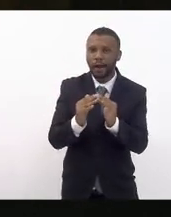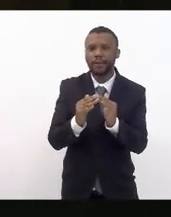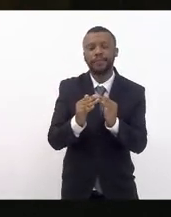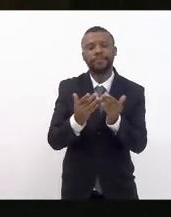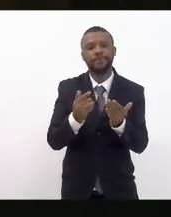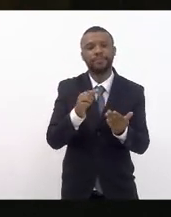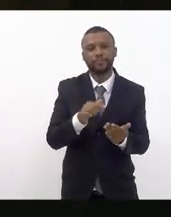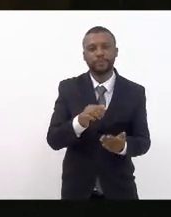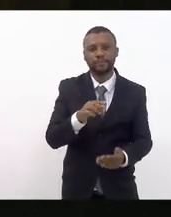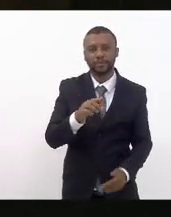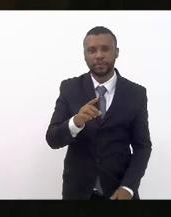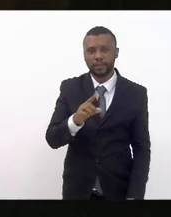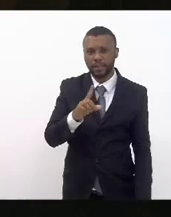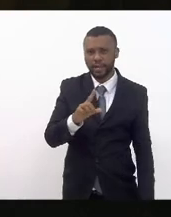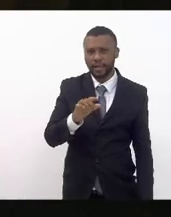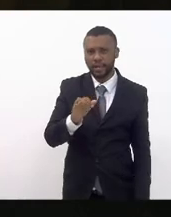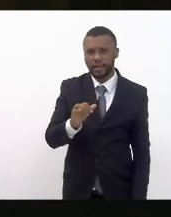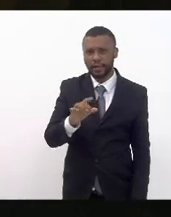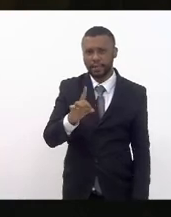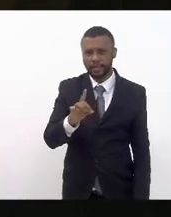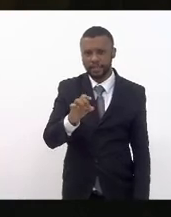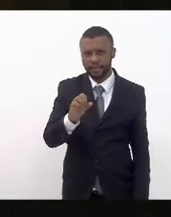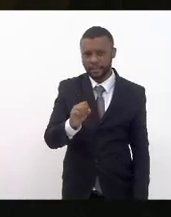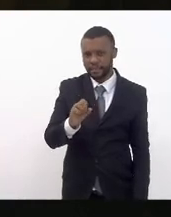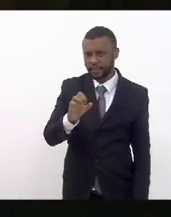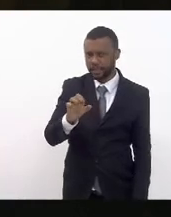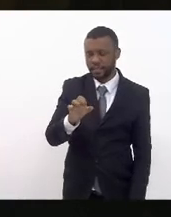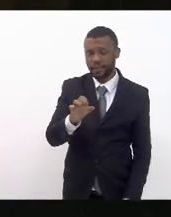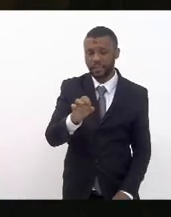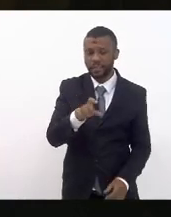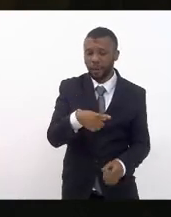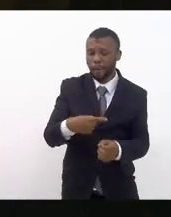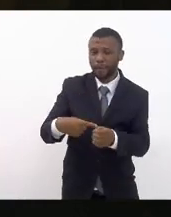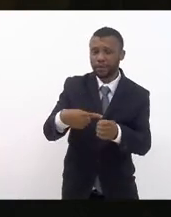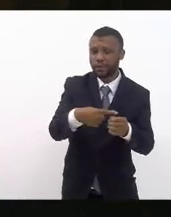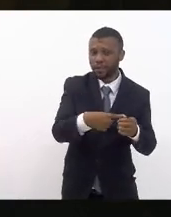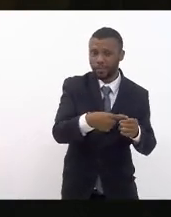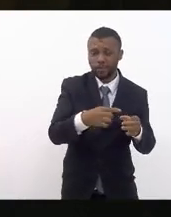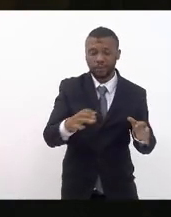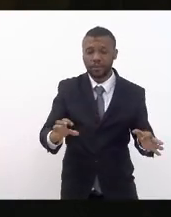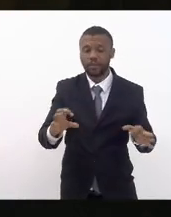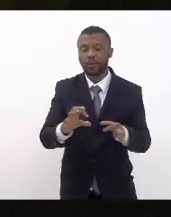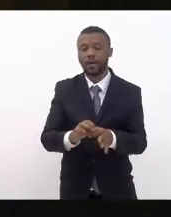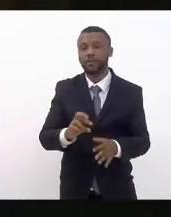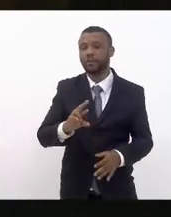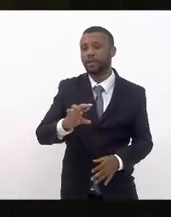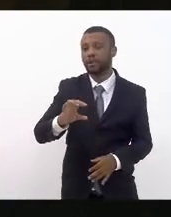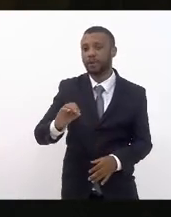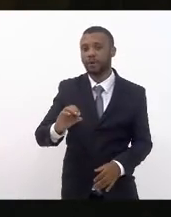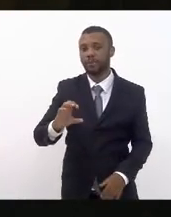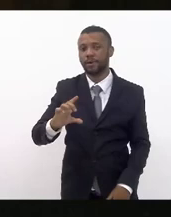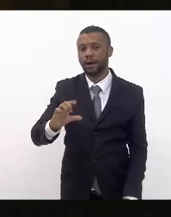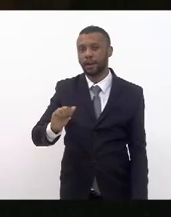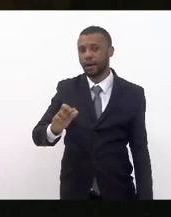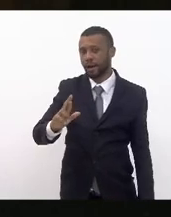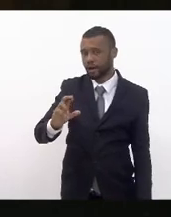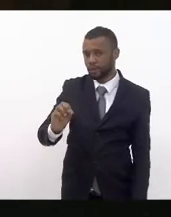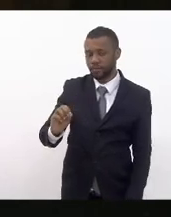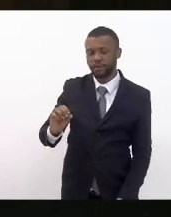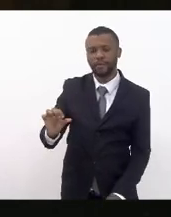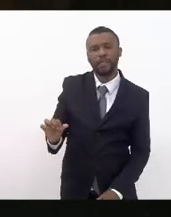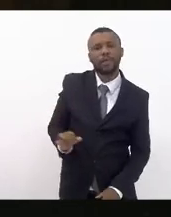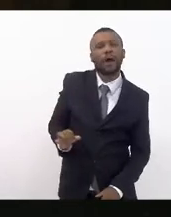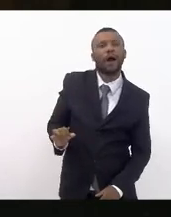é distrito do município de Rio Claro, vem sofrendo, que é a questão